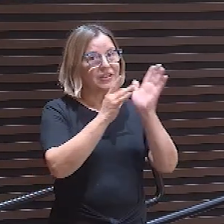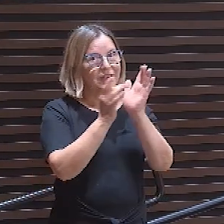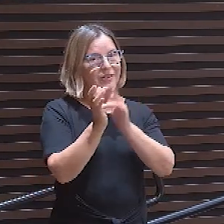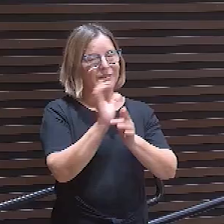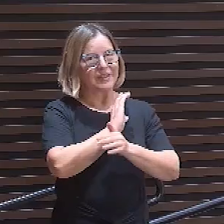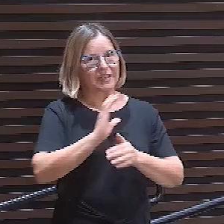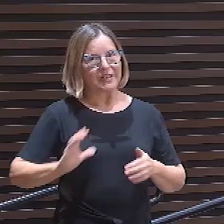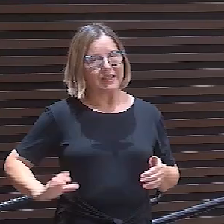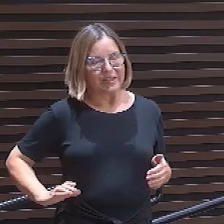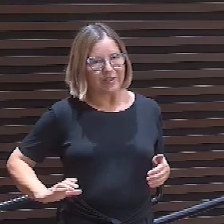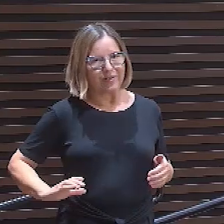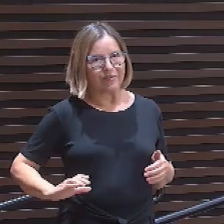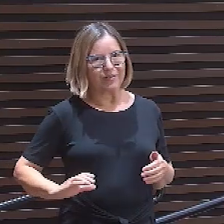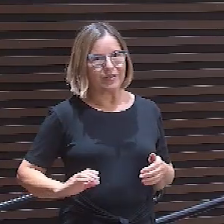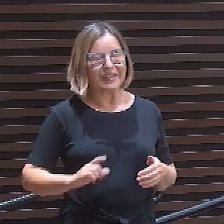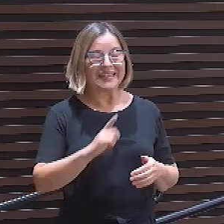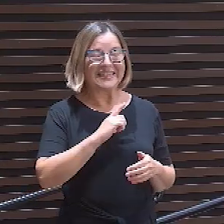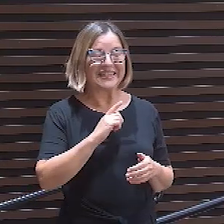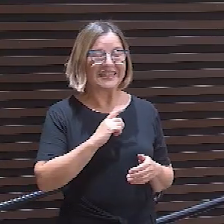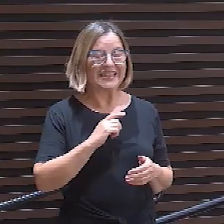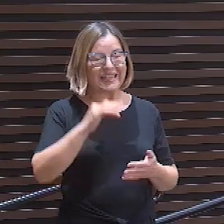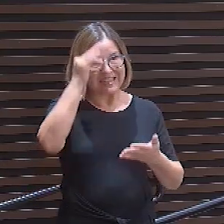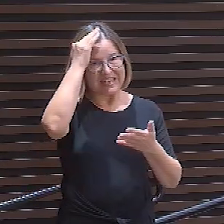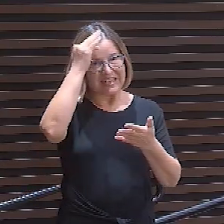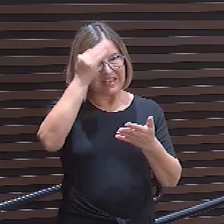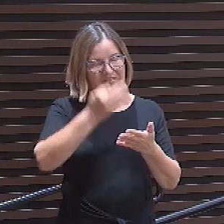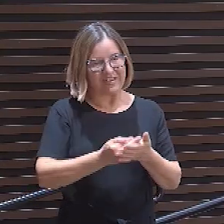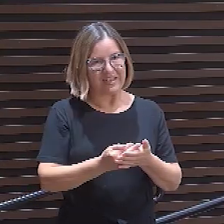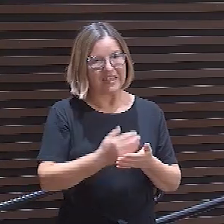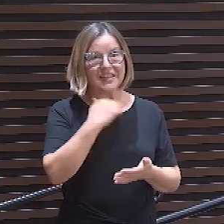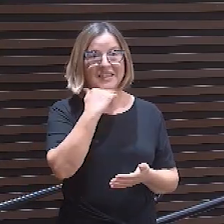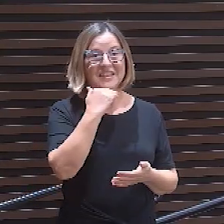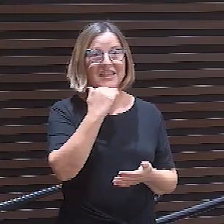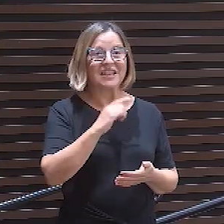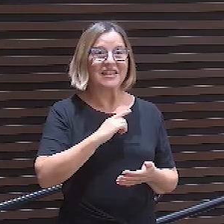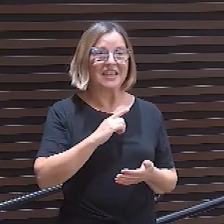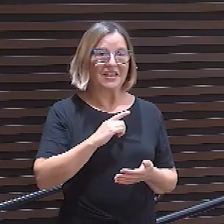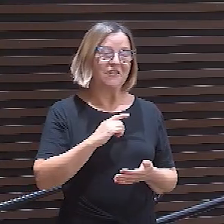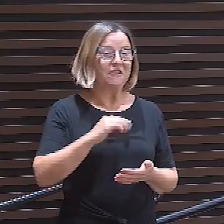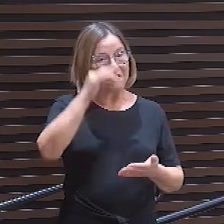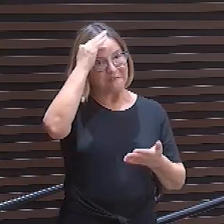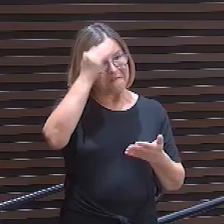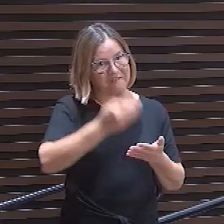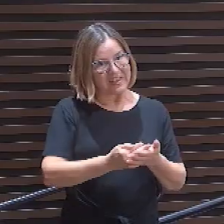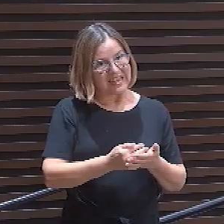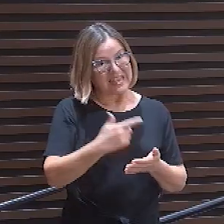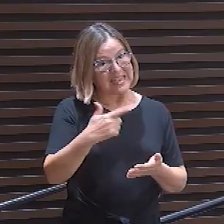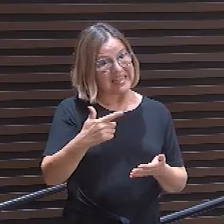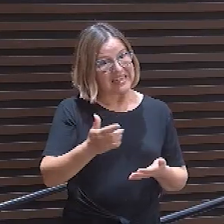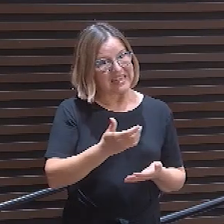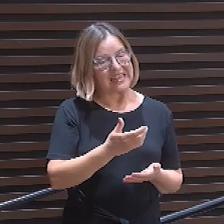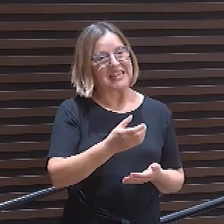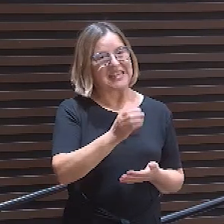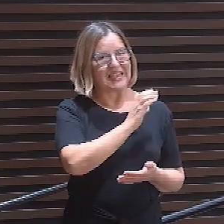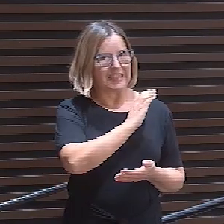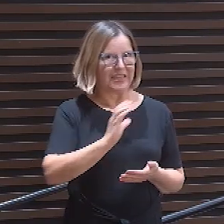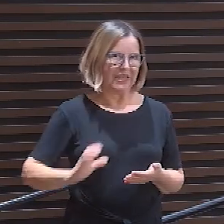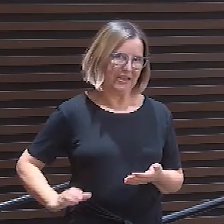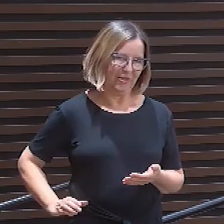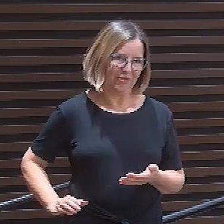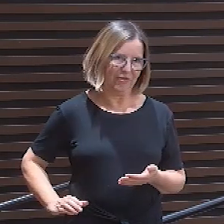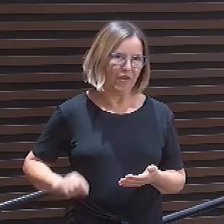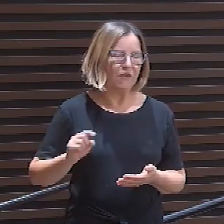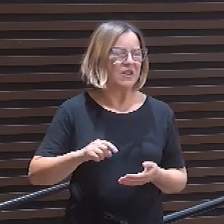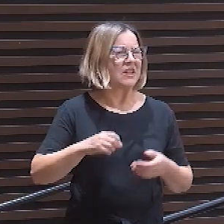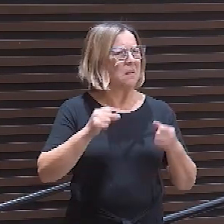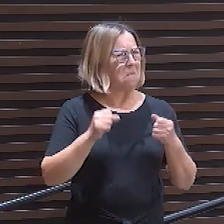Ninguém tem fé sem Cristo. Ninguém. Você pode ter crença, você pode